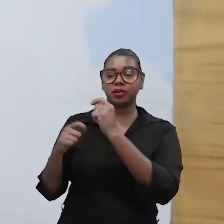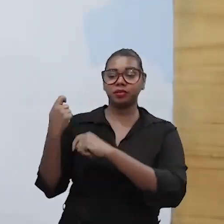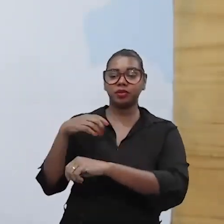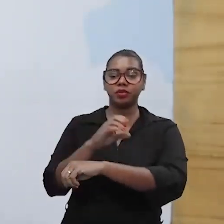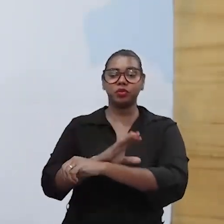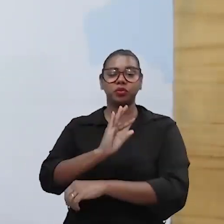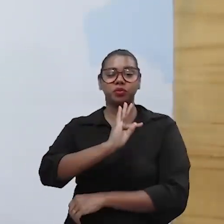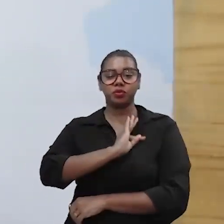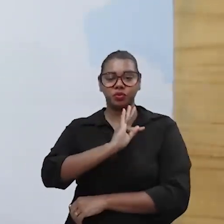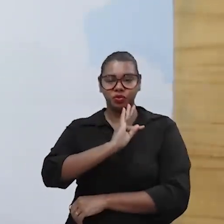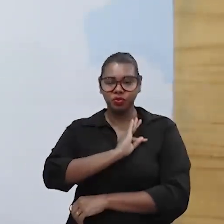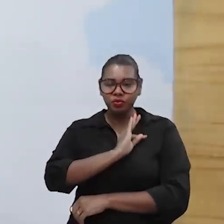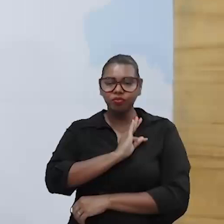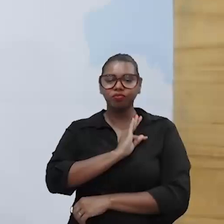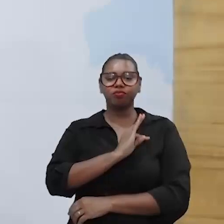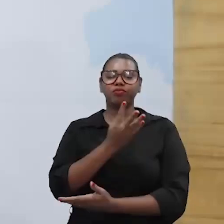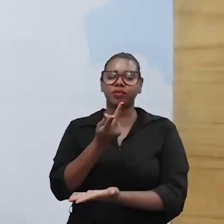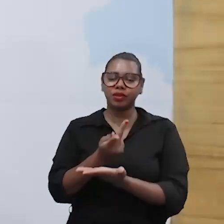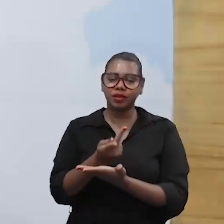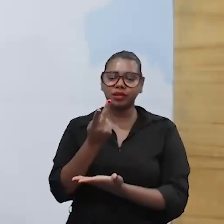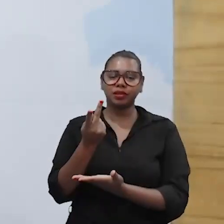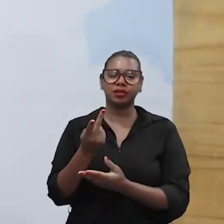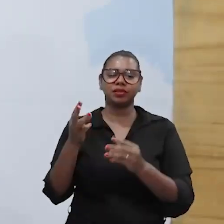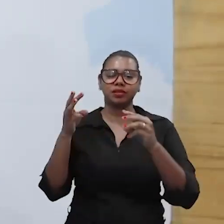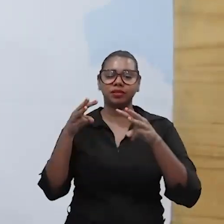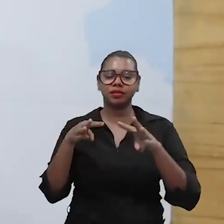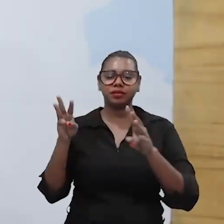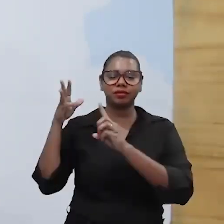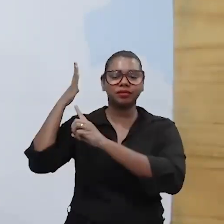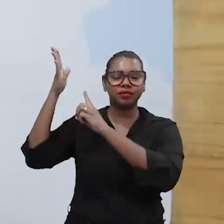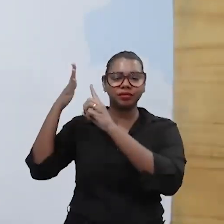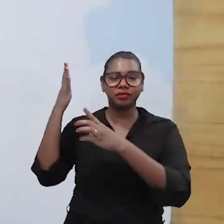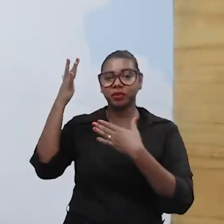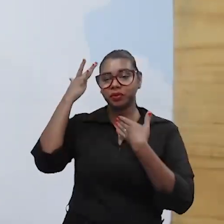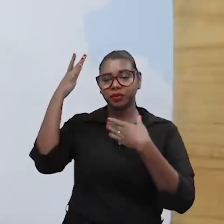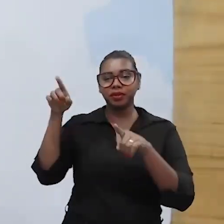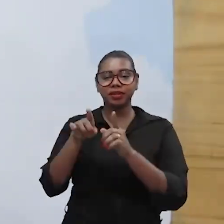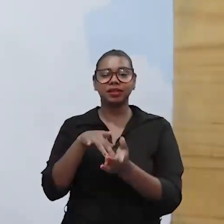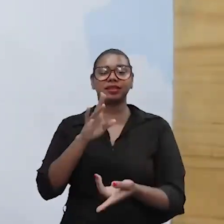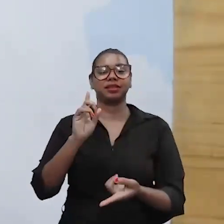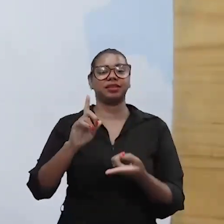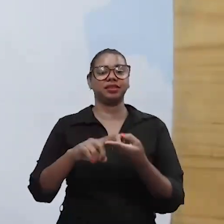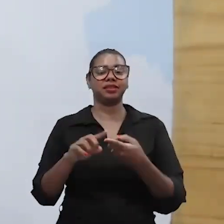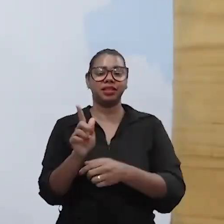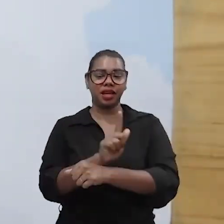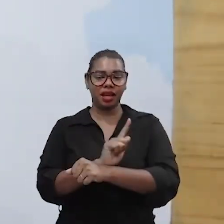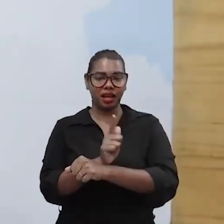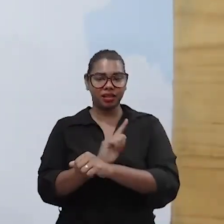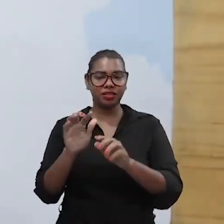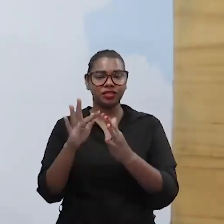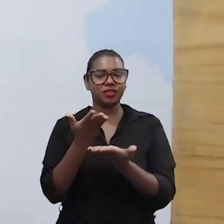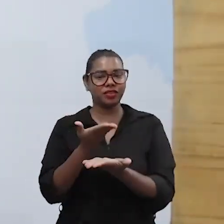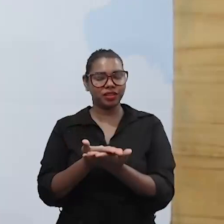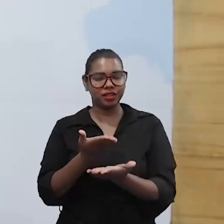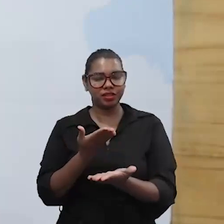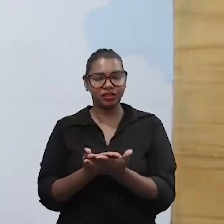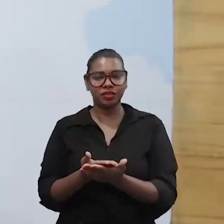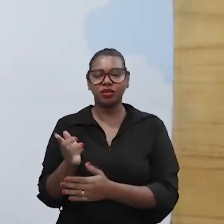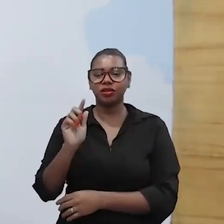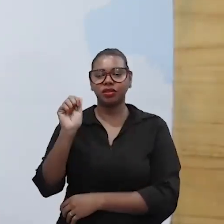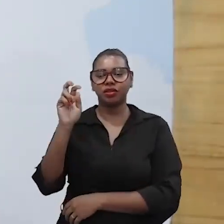que trabalhou empenhado para que esse evento ele pudesse acontecer. Quero agradecer também, obviamente, a gestão da escola, né, o nosso